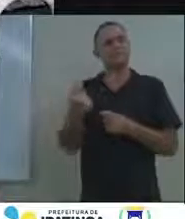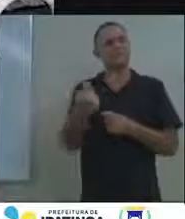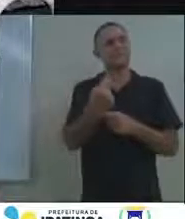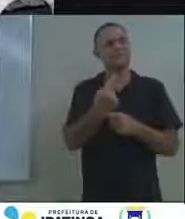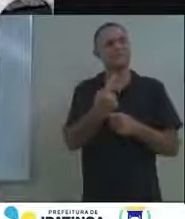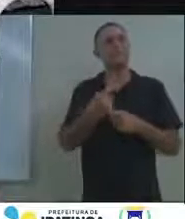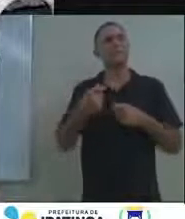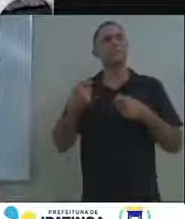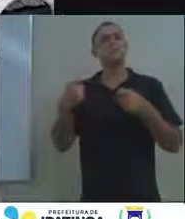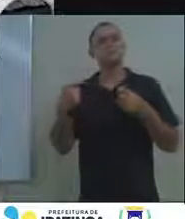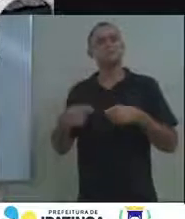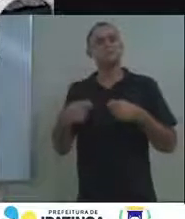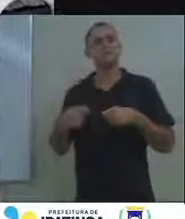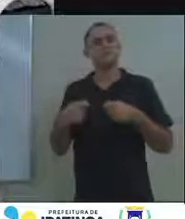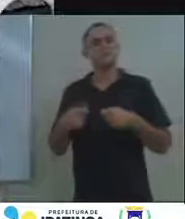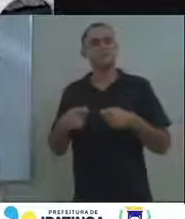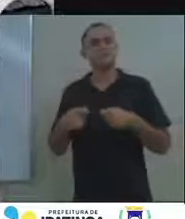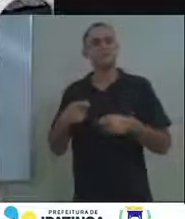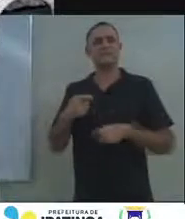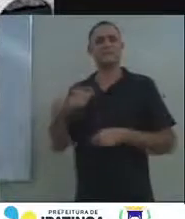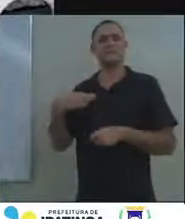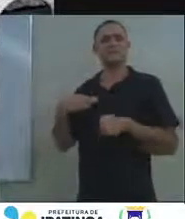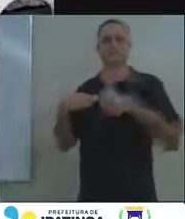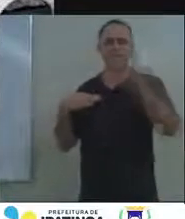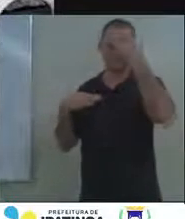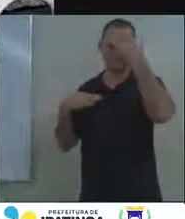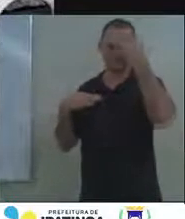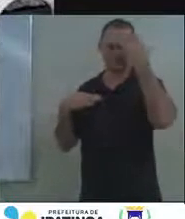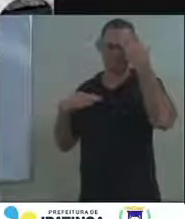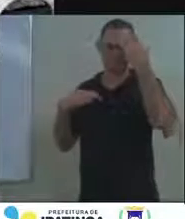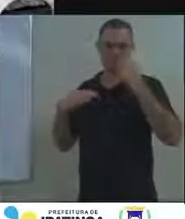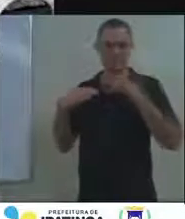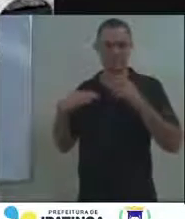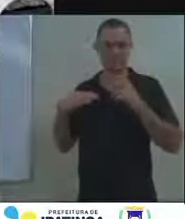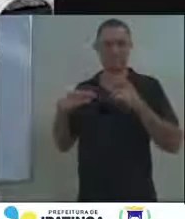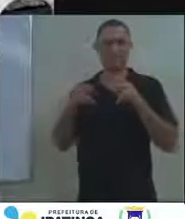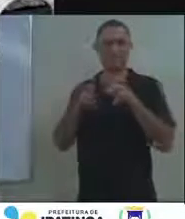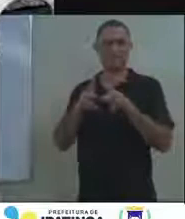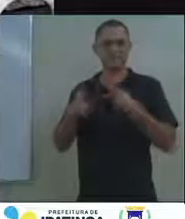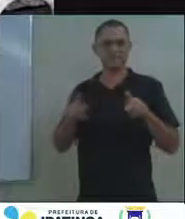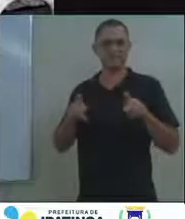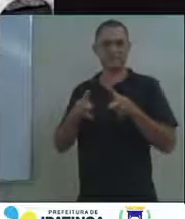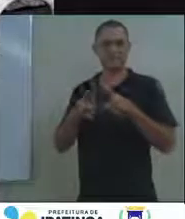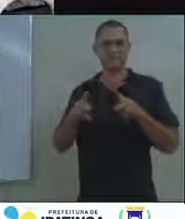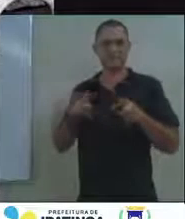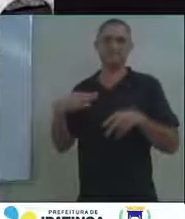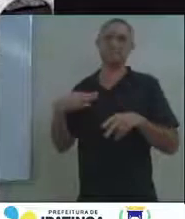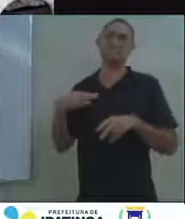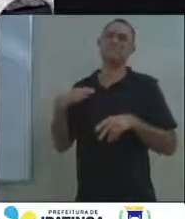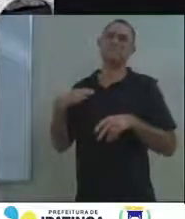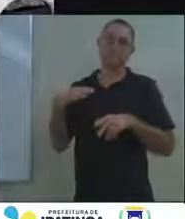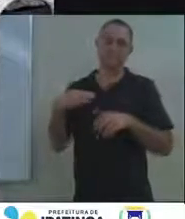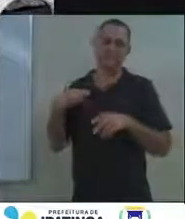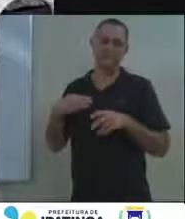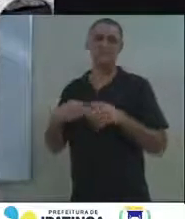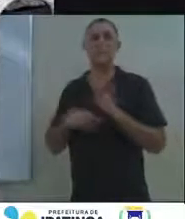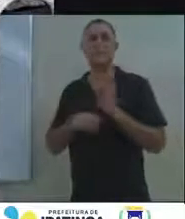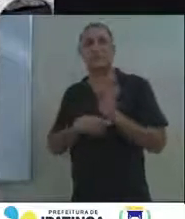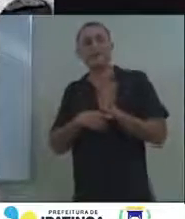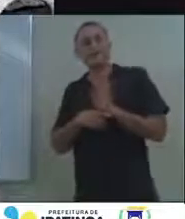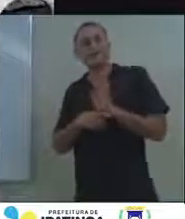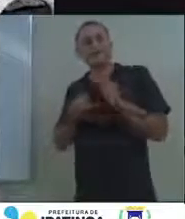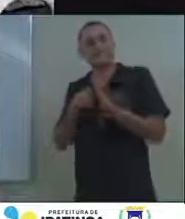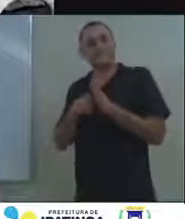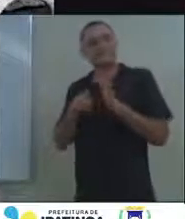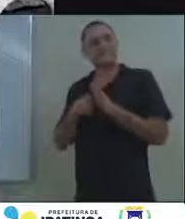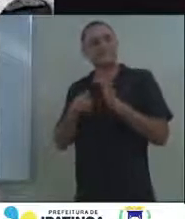fazer isso, a gente precisa de voluntário, né? Então, a gente precisa de vocês, junto com a gente, para a